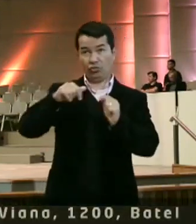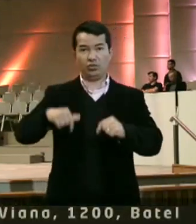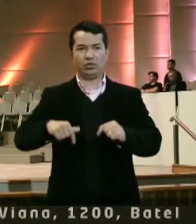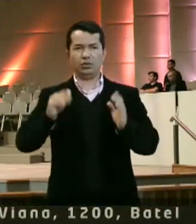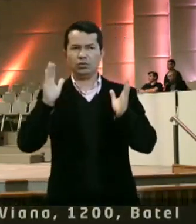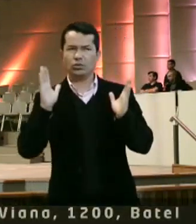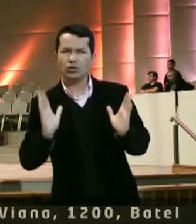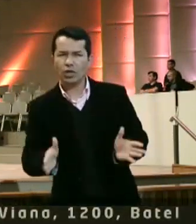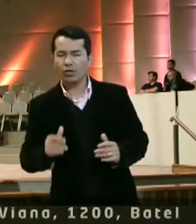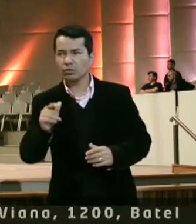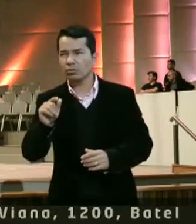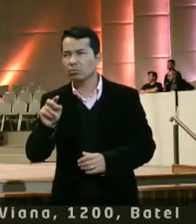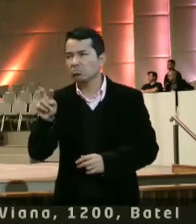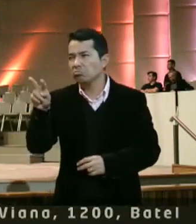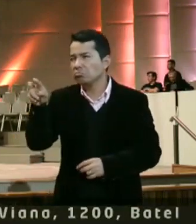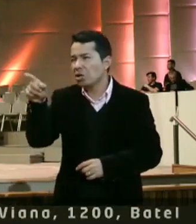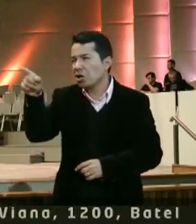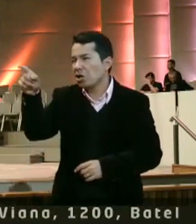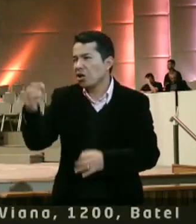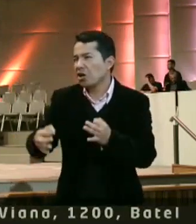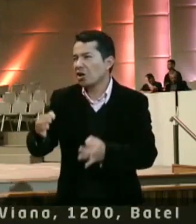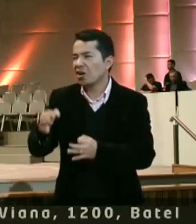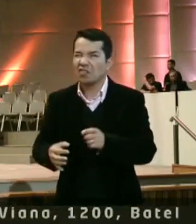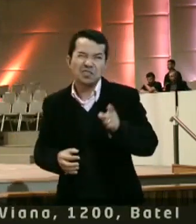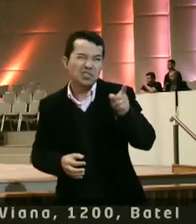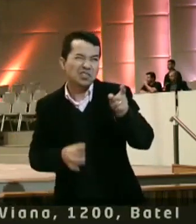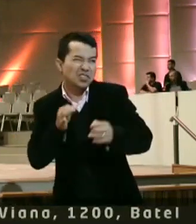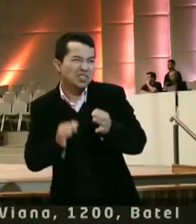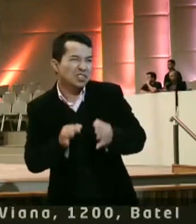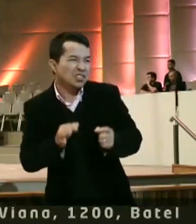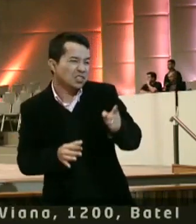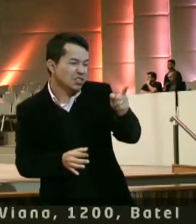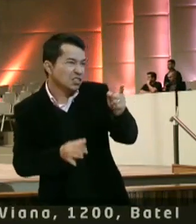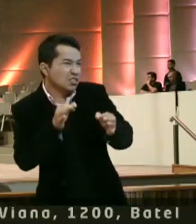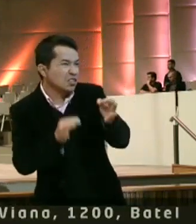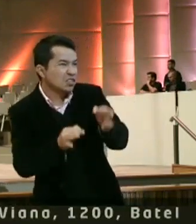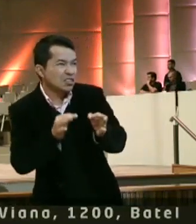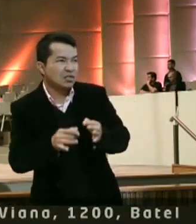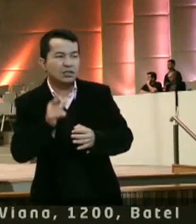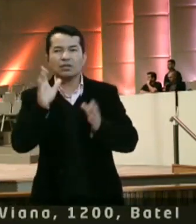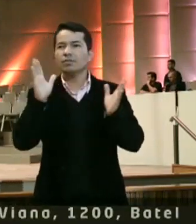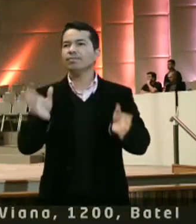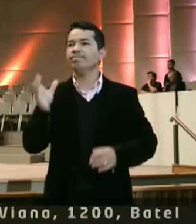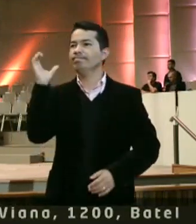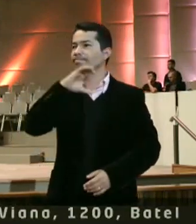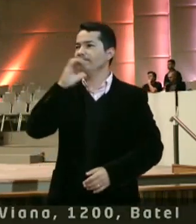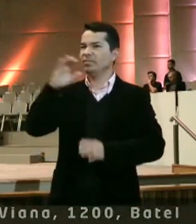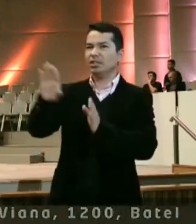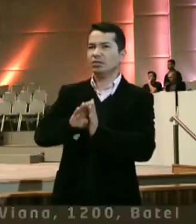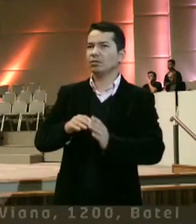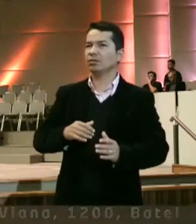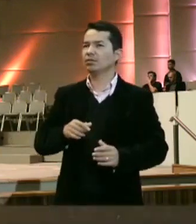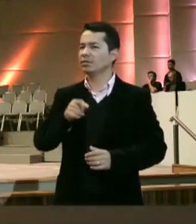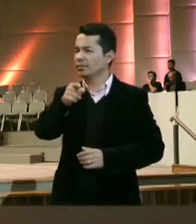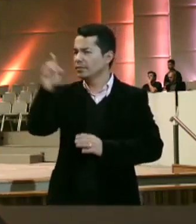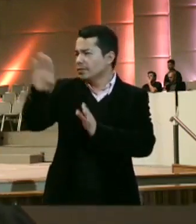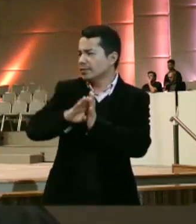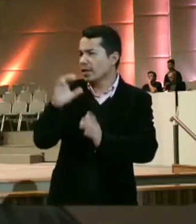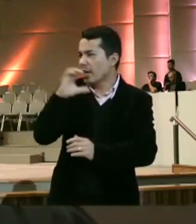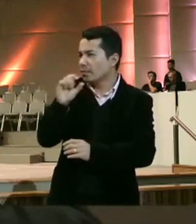já viu tantas coisas que você já mudaria aqui. Não é verdade? Para para